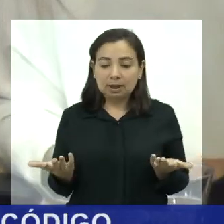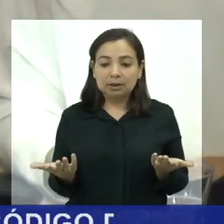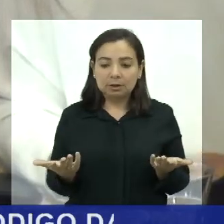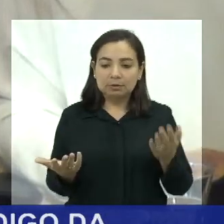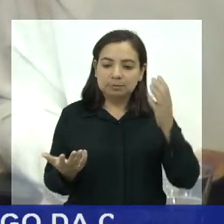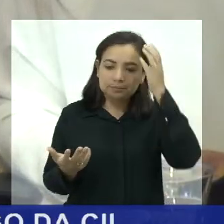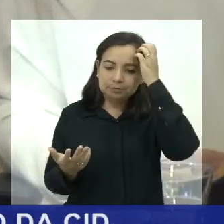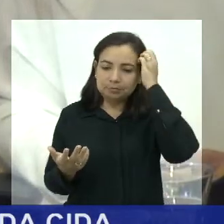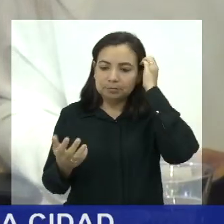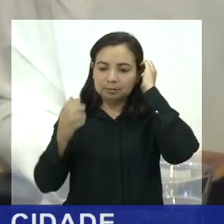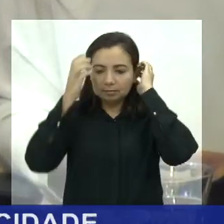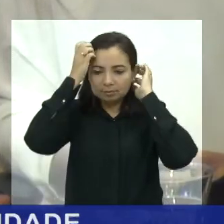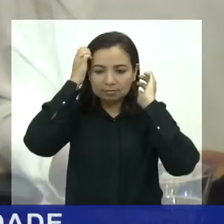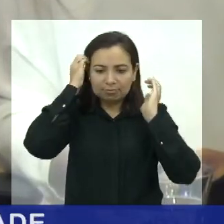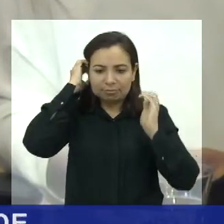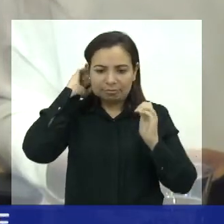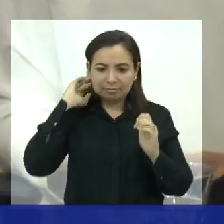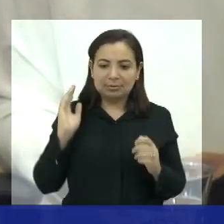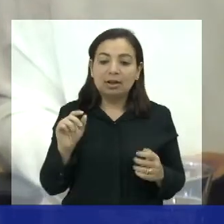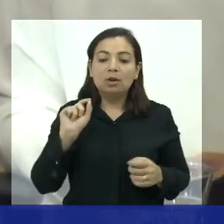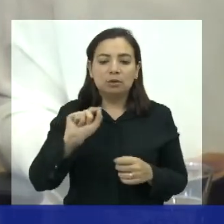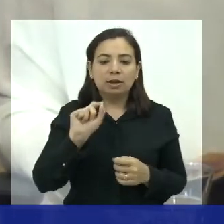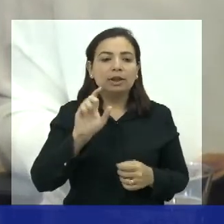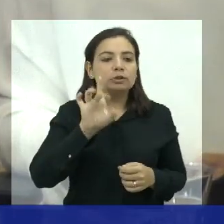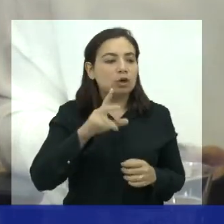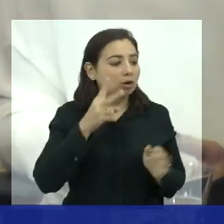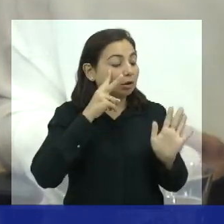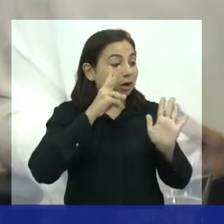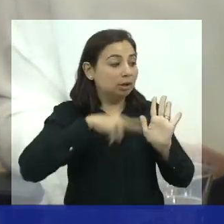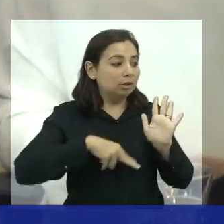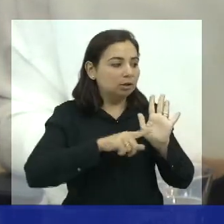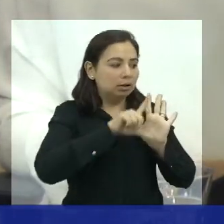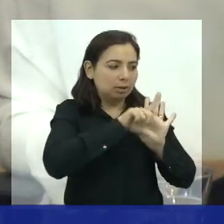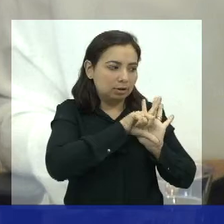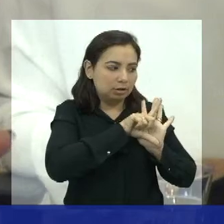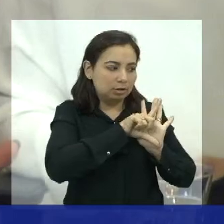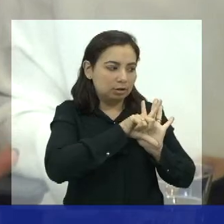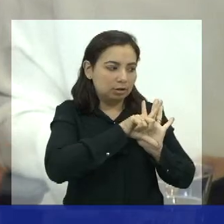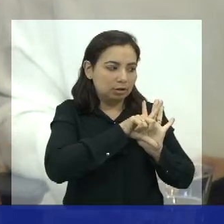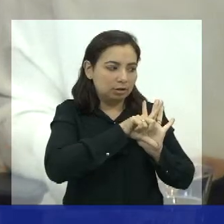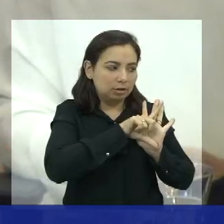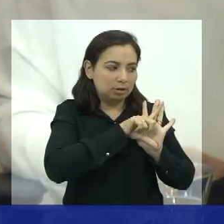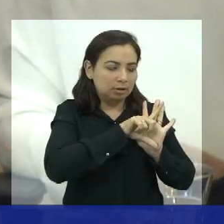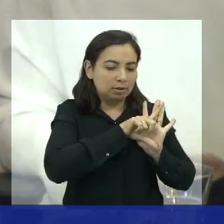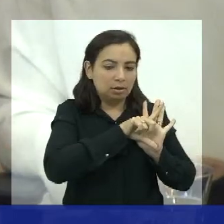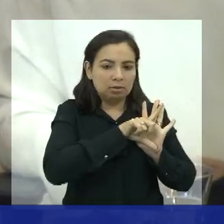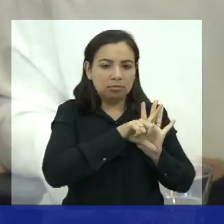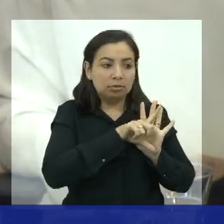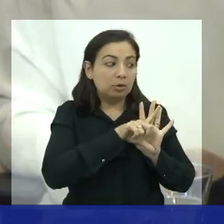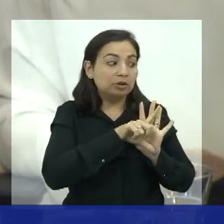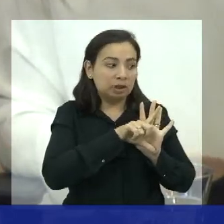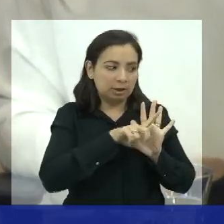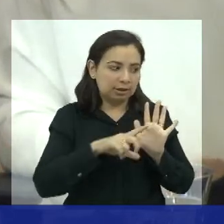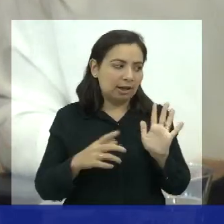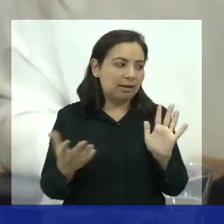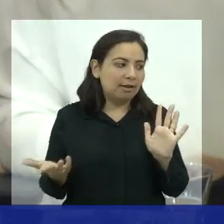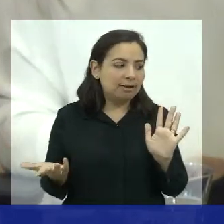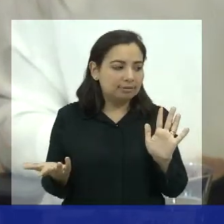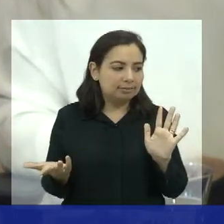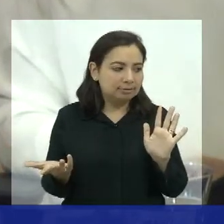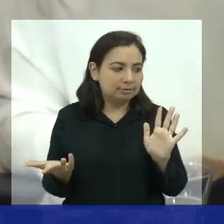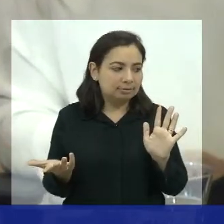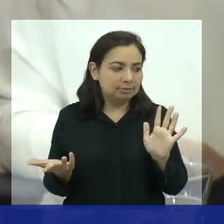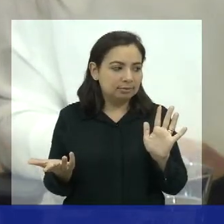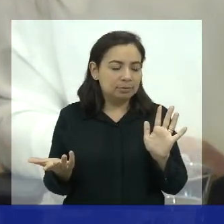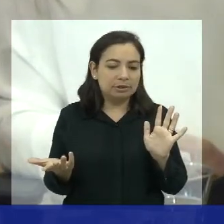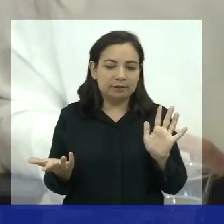uma simples consulta de uma lei, certo? Que é oportunizado através de um site.